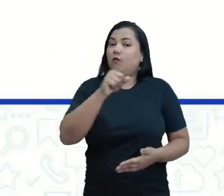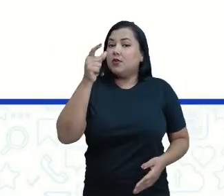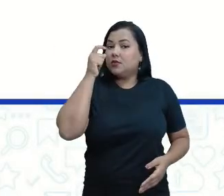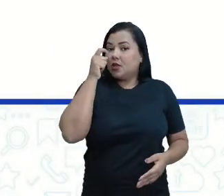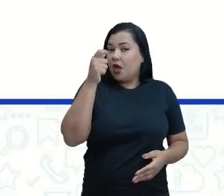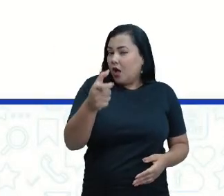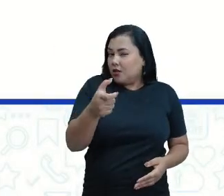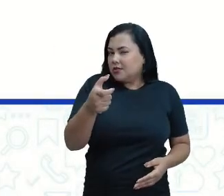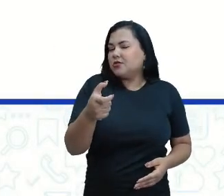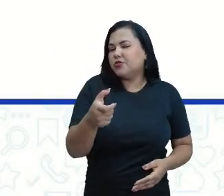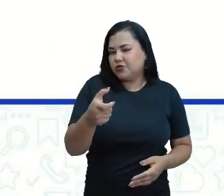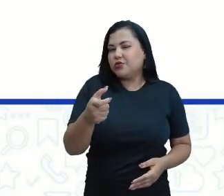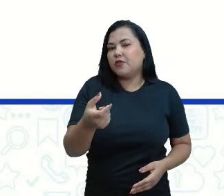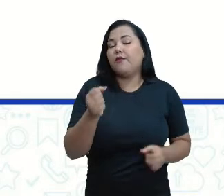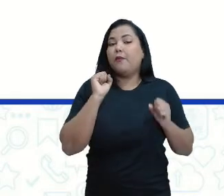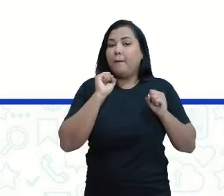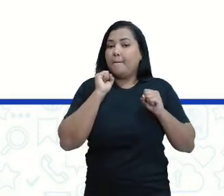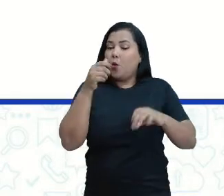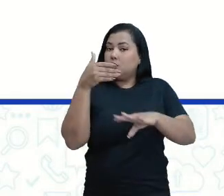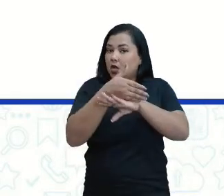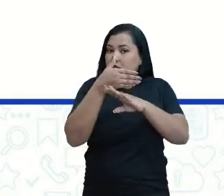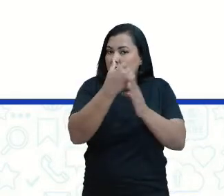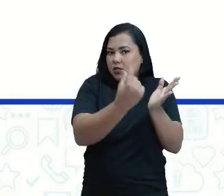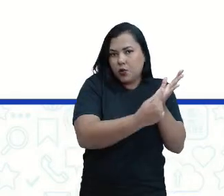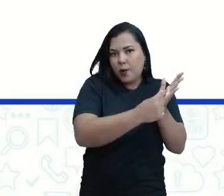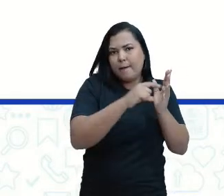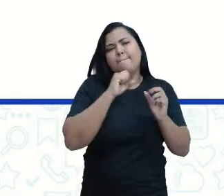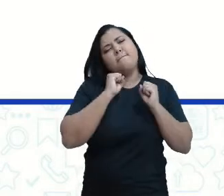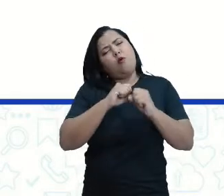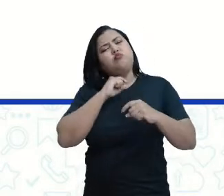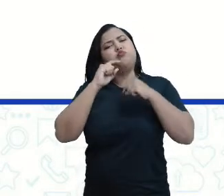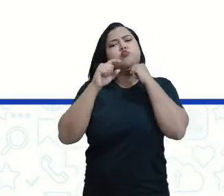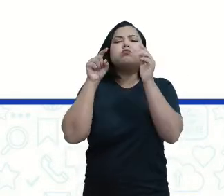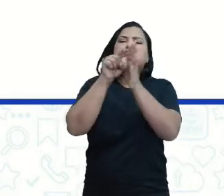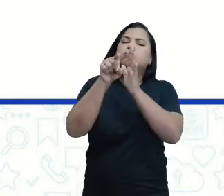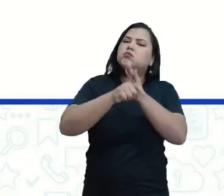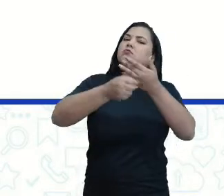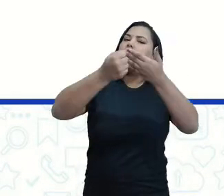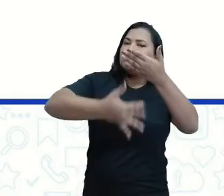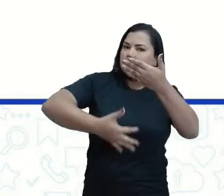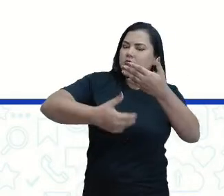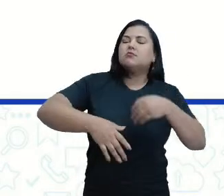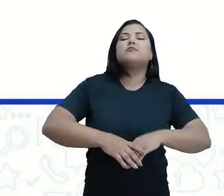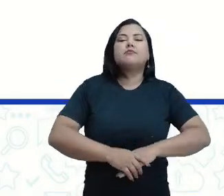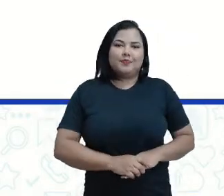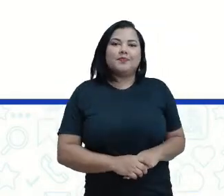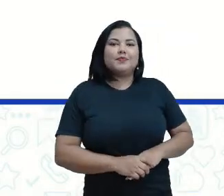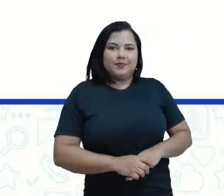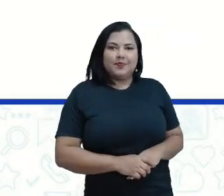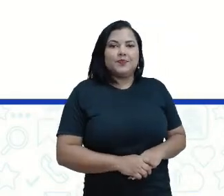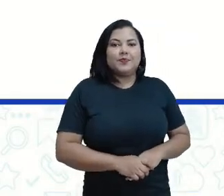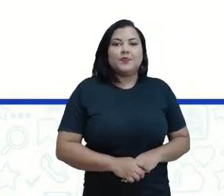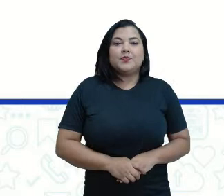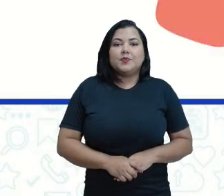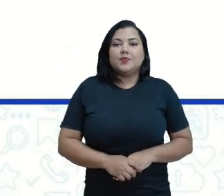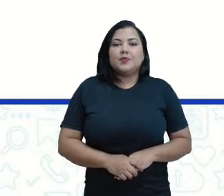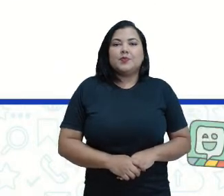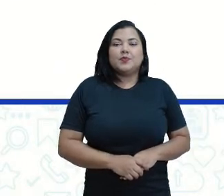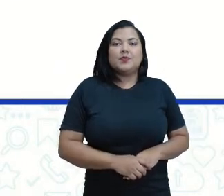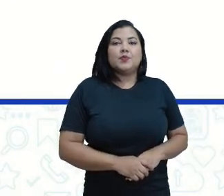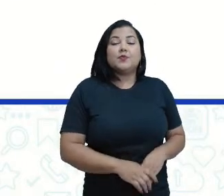aluno, que já tiver com o aplicativo, acessa para colocar suas dúvidas e fazer seus comentários sobre a resolução dos exercícios, tá